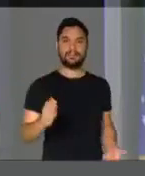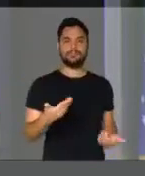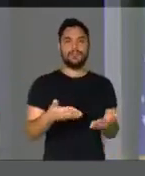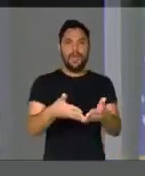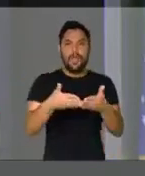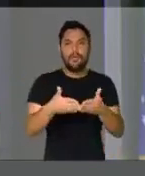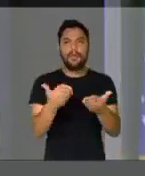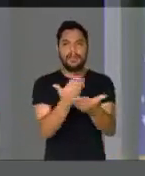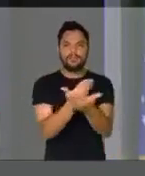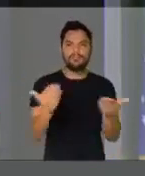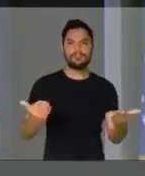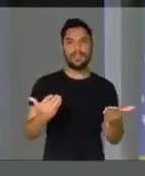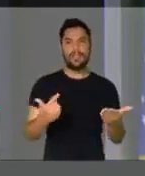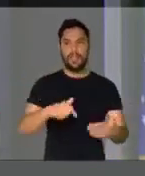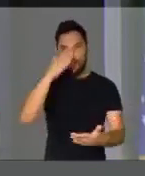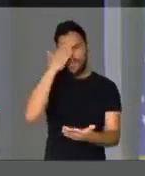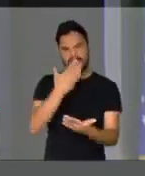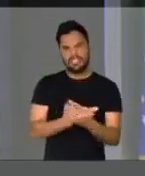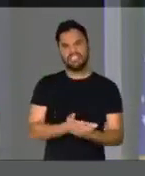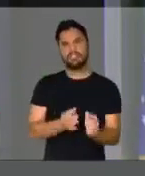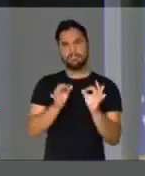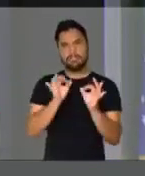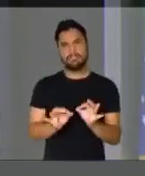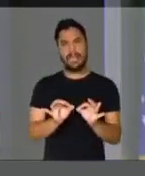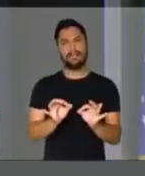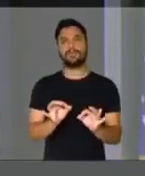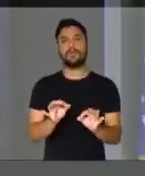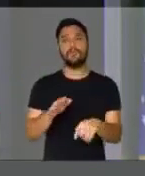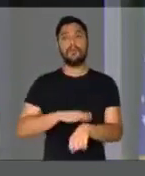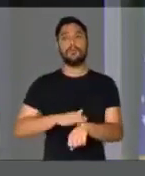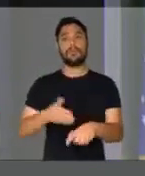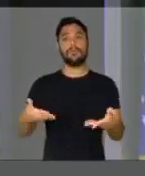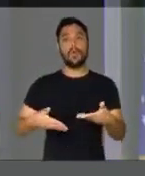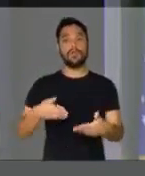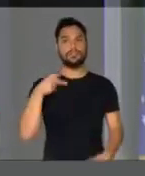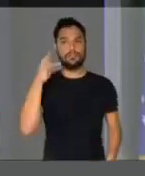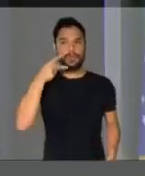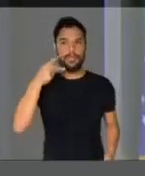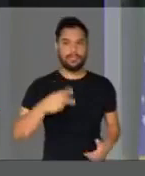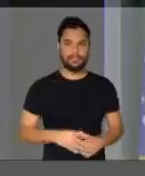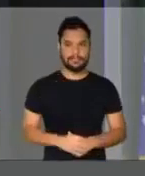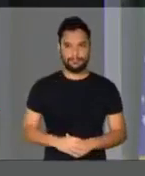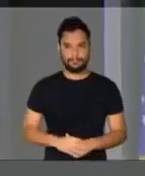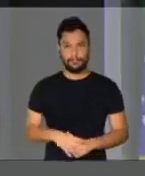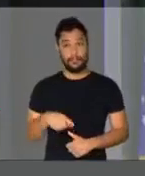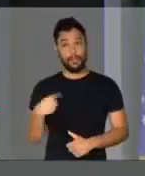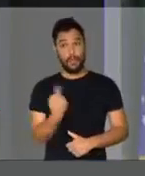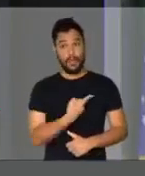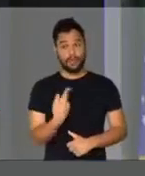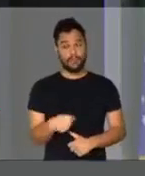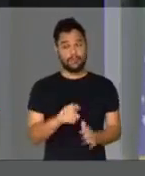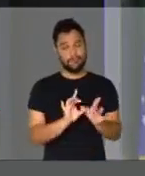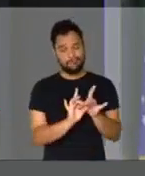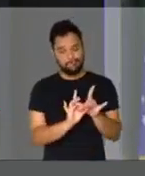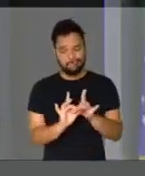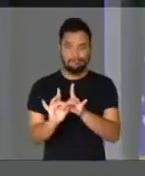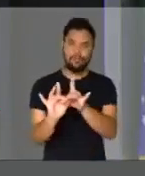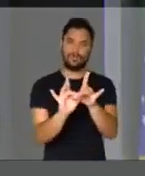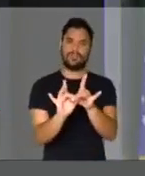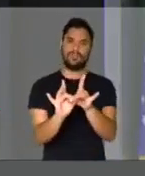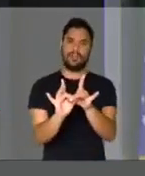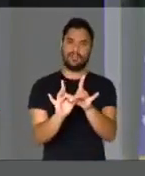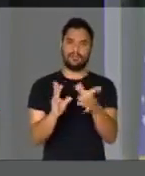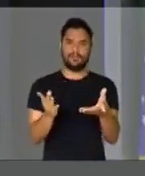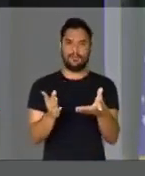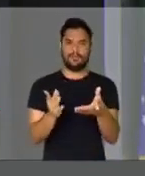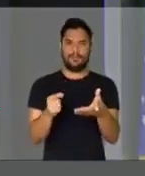a todos para aquilo que eu acredito ser a palavra-chave para o momento político em que vivemos: unidade. Não quer dizer que em